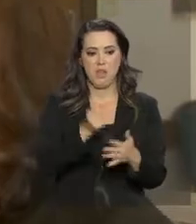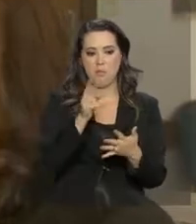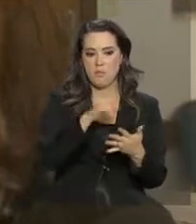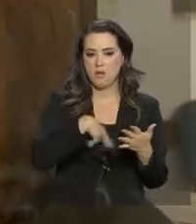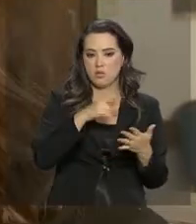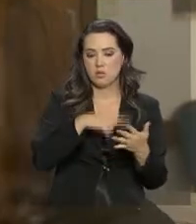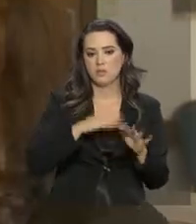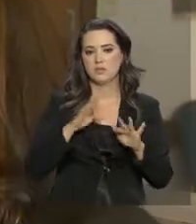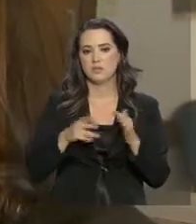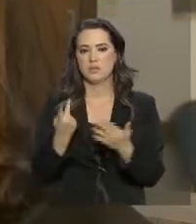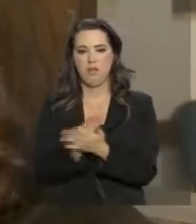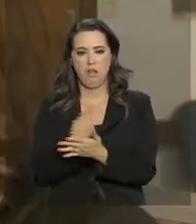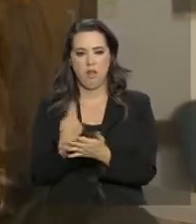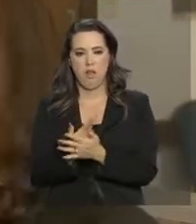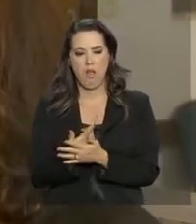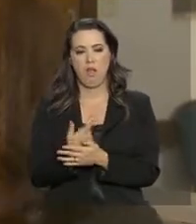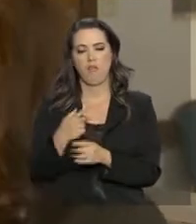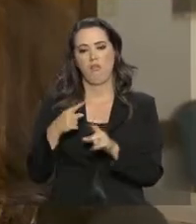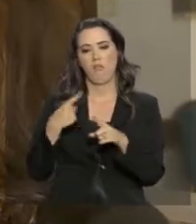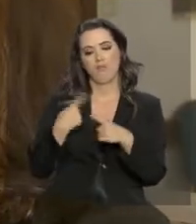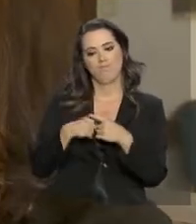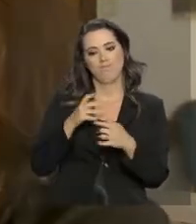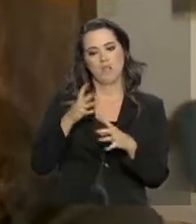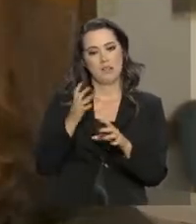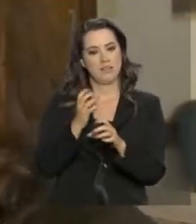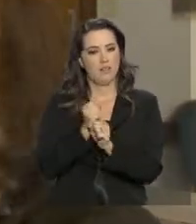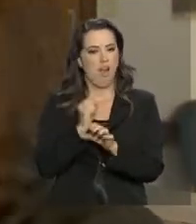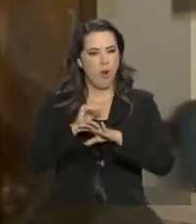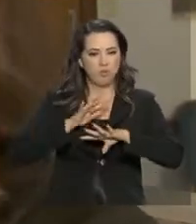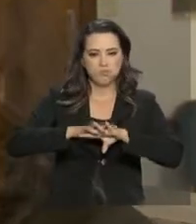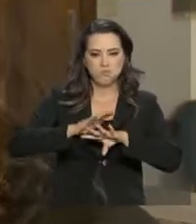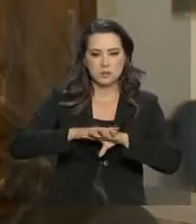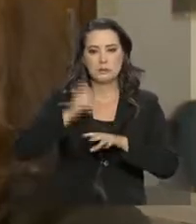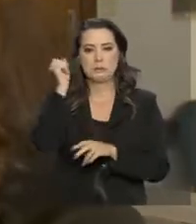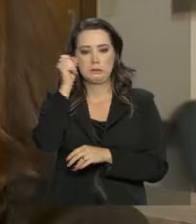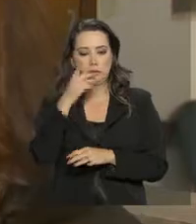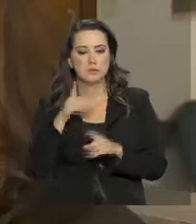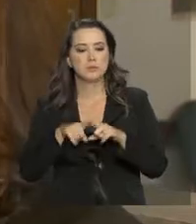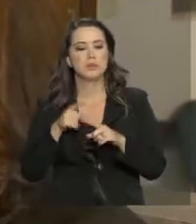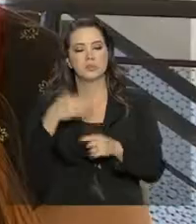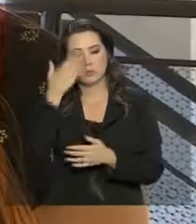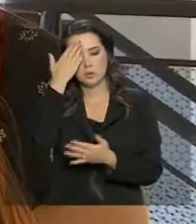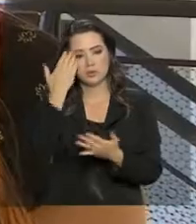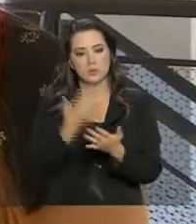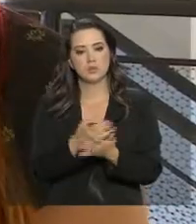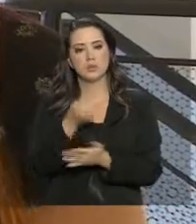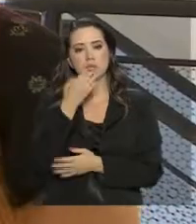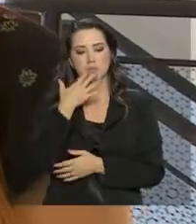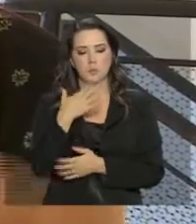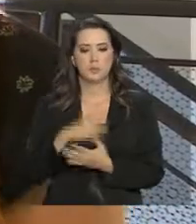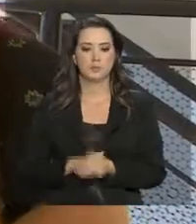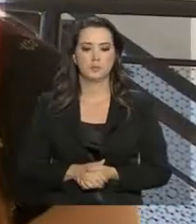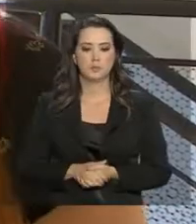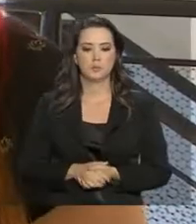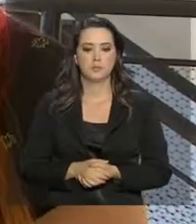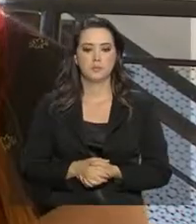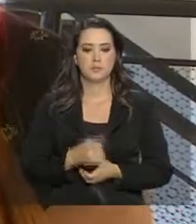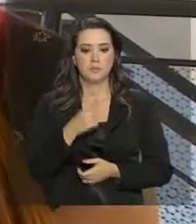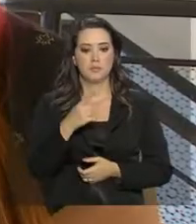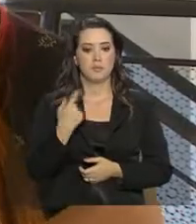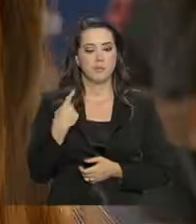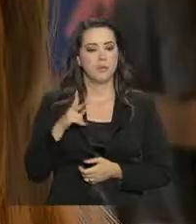uma questão ele por besteira de não conseguir fazer os cálculos mas tá eu acredito que está bem preparada ansiedade que clara não consegue